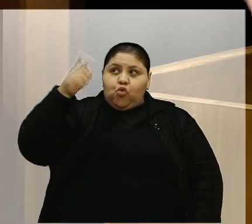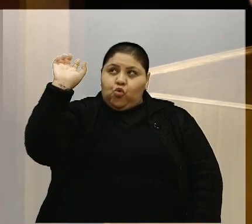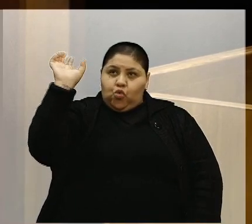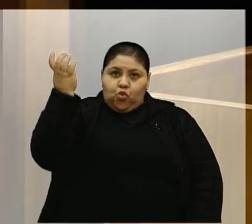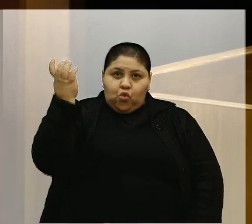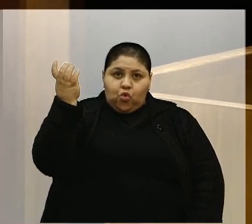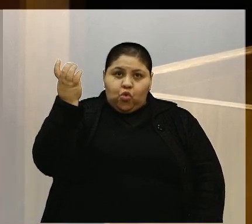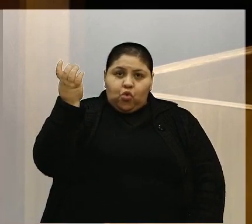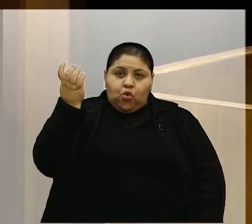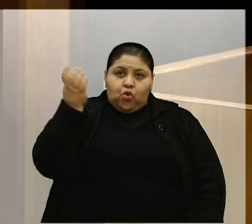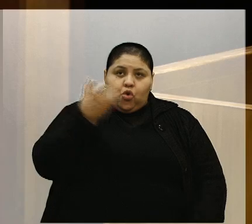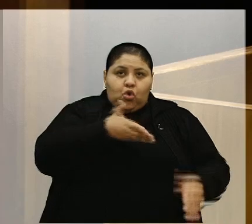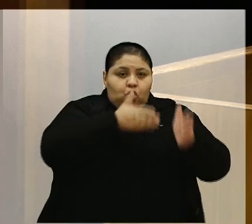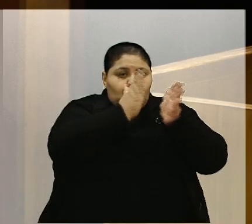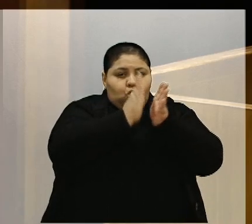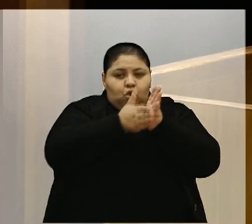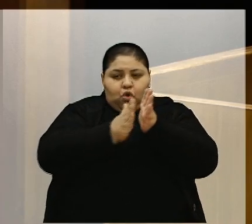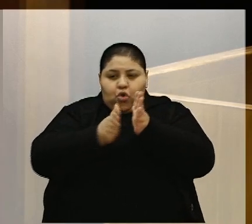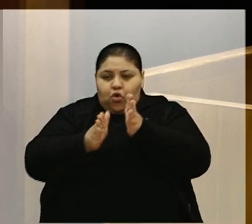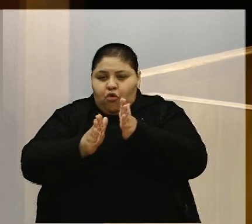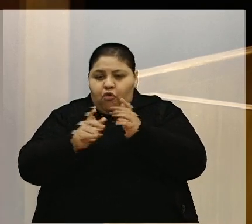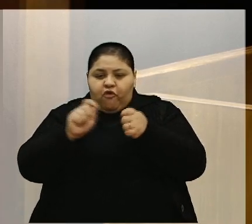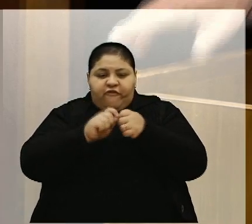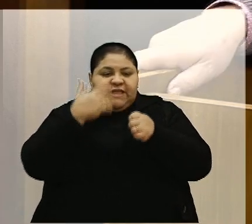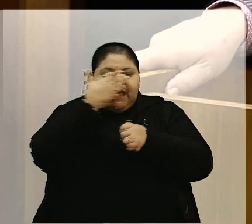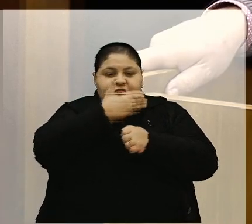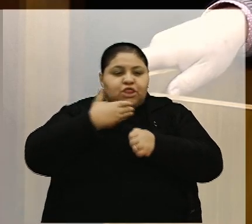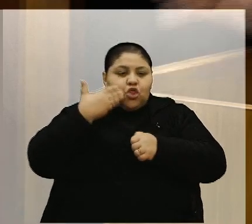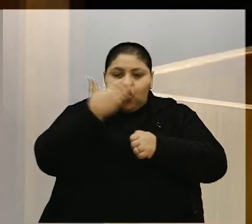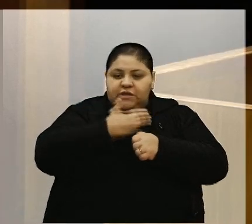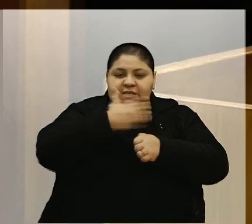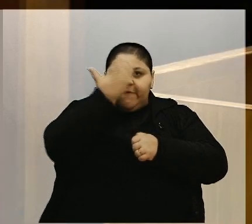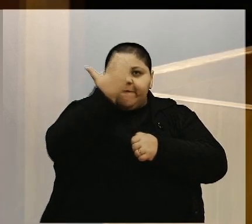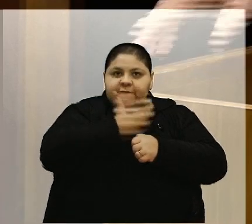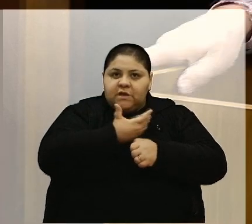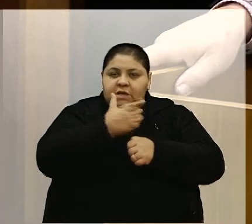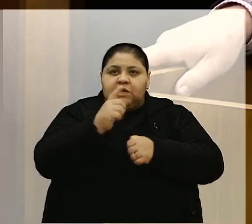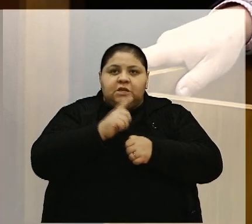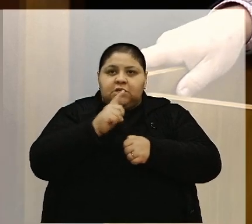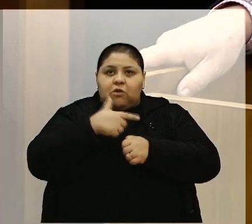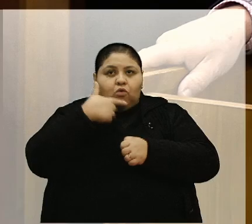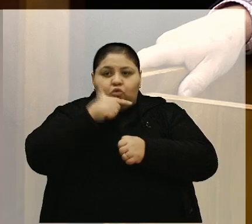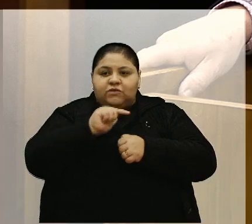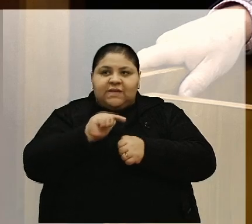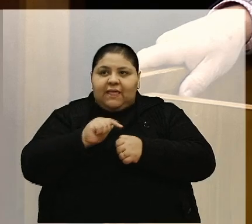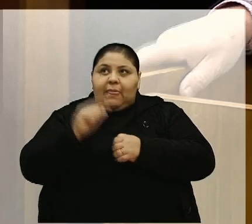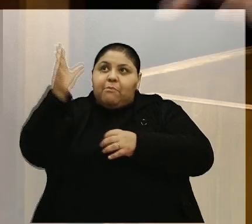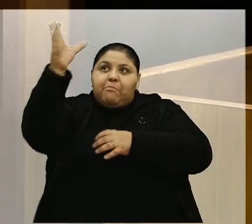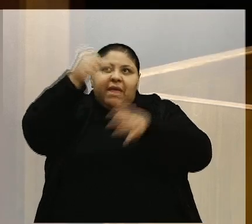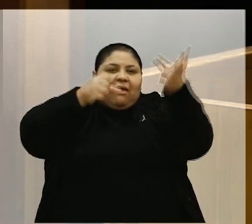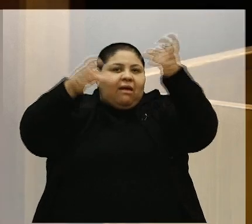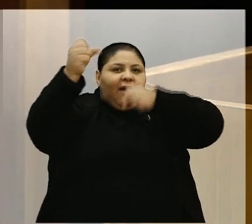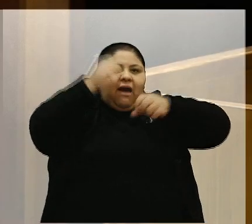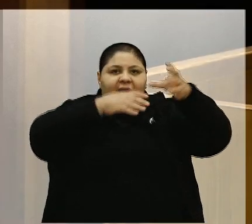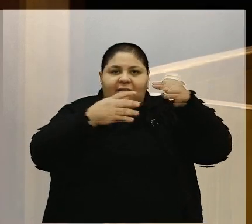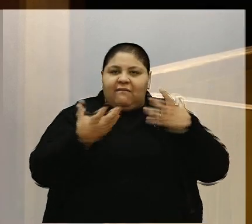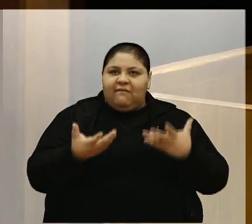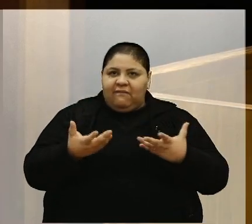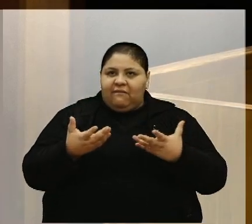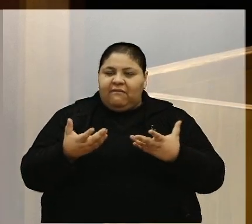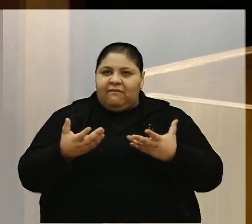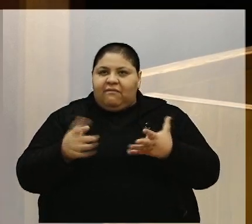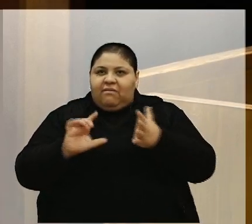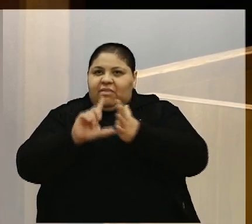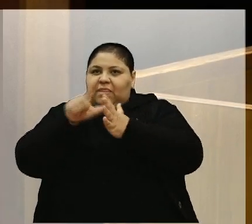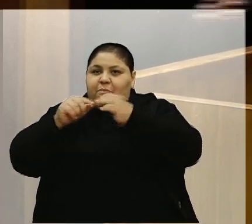das batatas, de fazer chimia, de fazer melado e das frutas. E nem está podendo colher ainda. Depois daquela